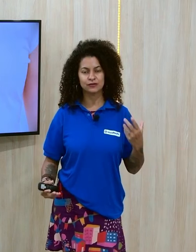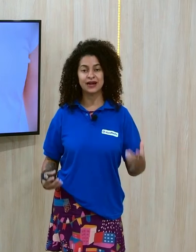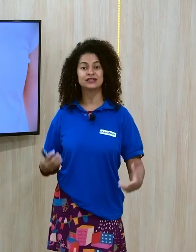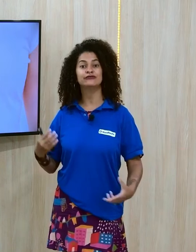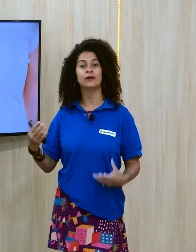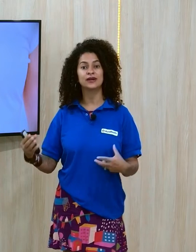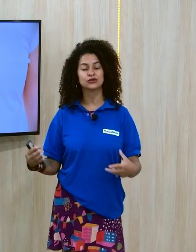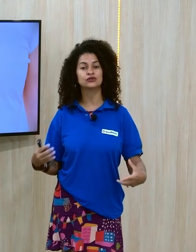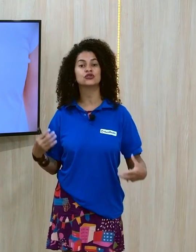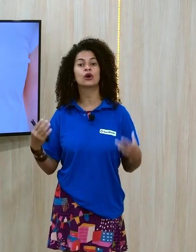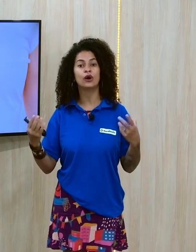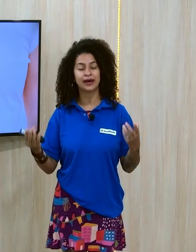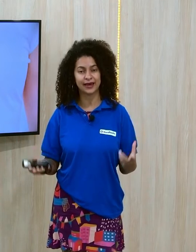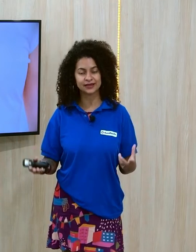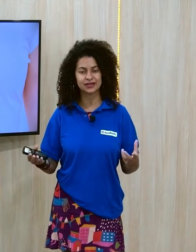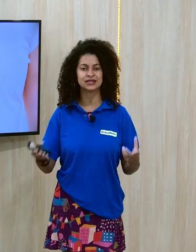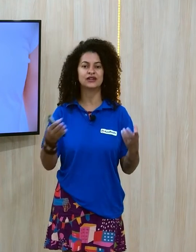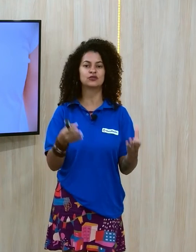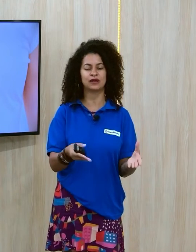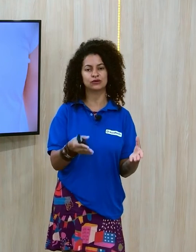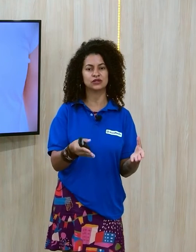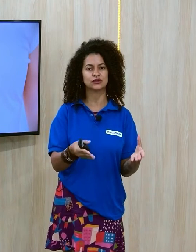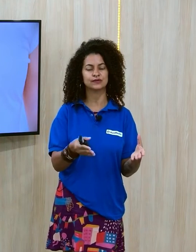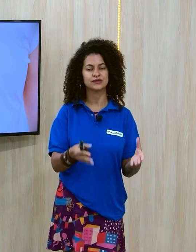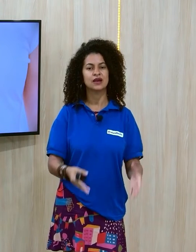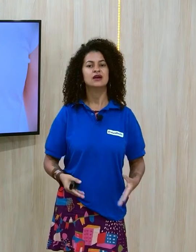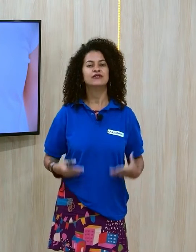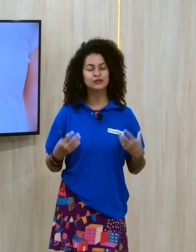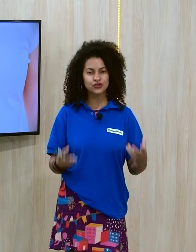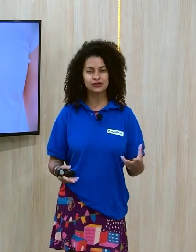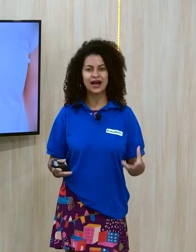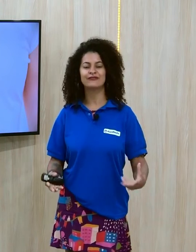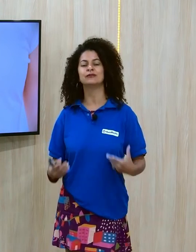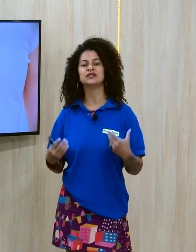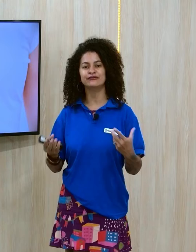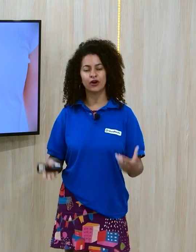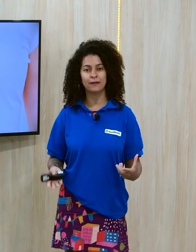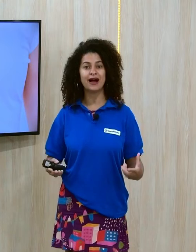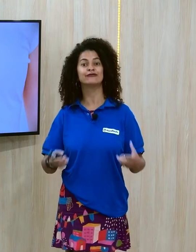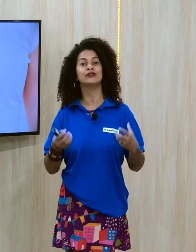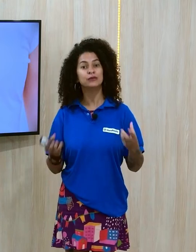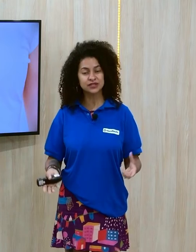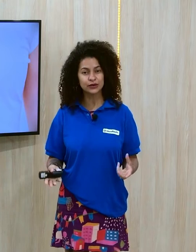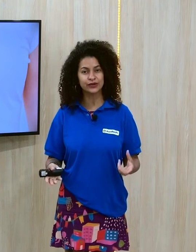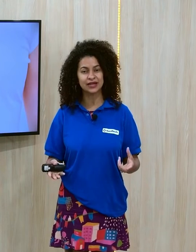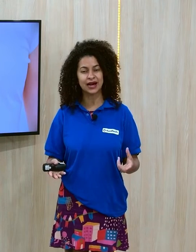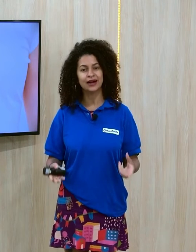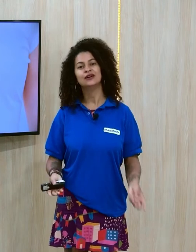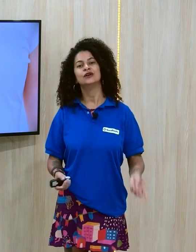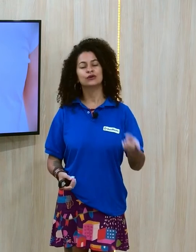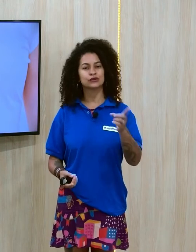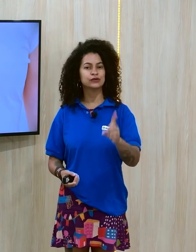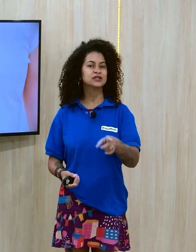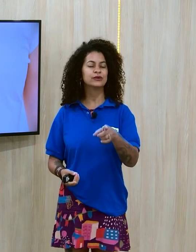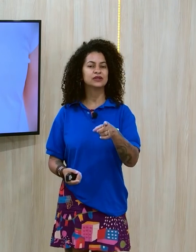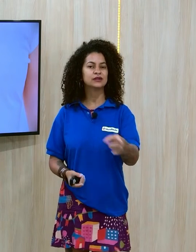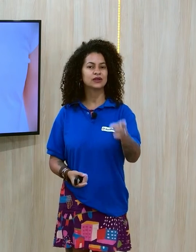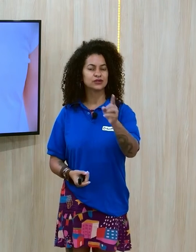vez mais informações corretas a respeito disso? Vamos estudar, vamos se informar, vamos se cuidar.